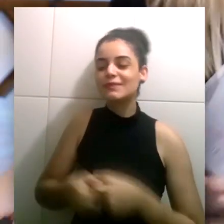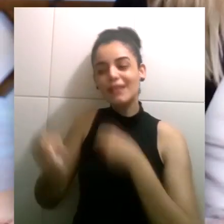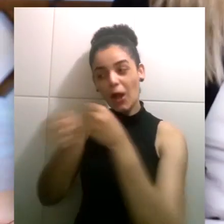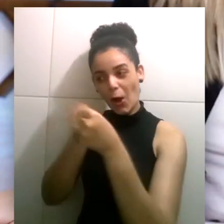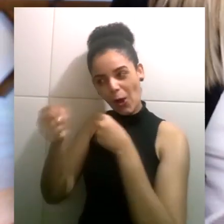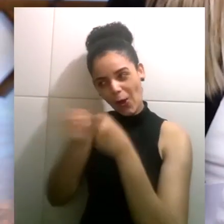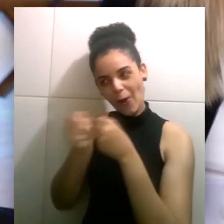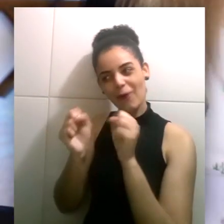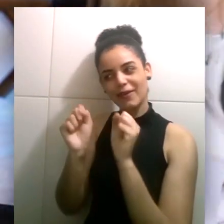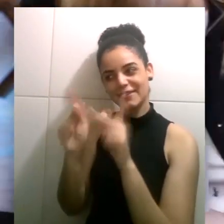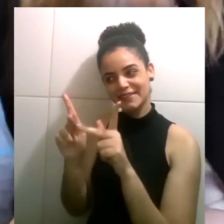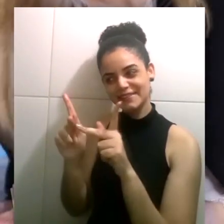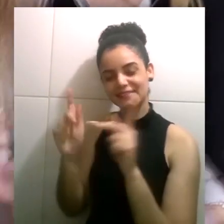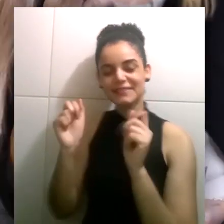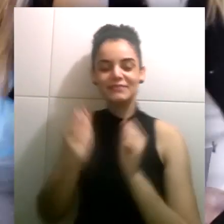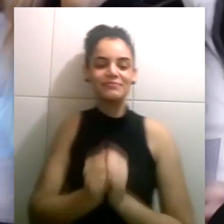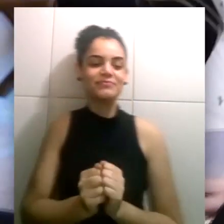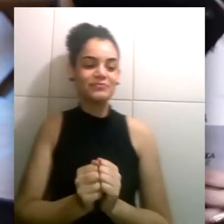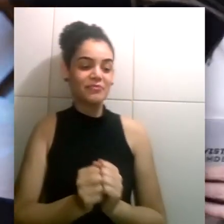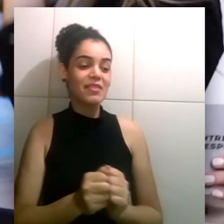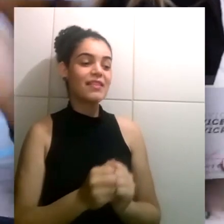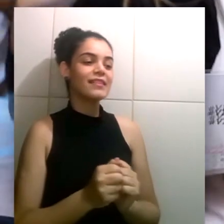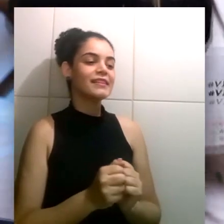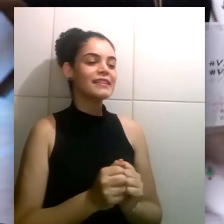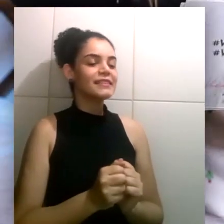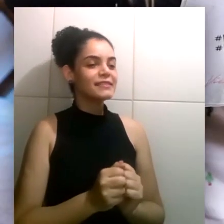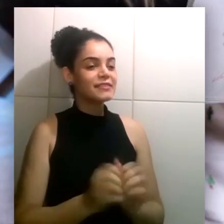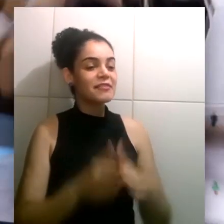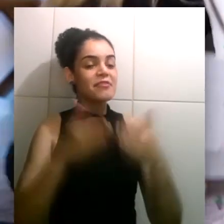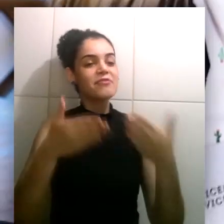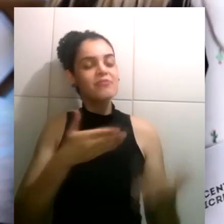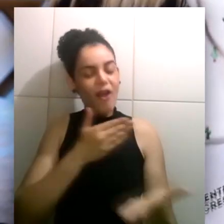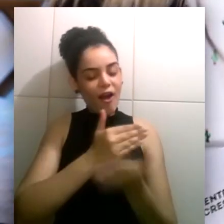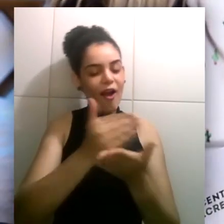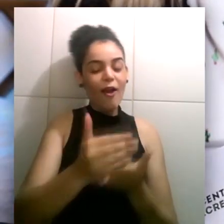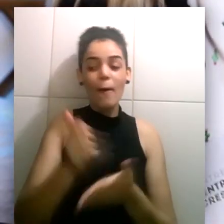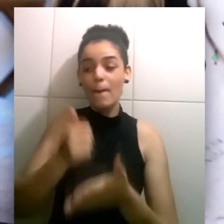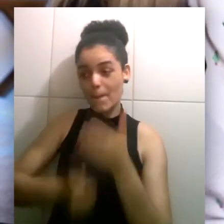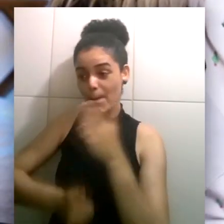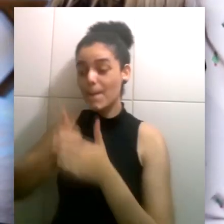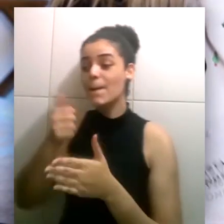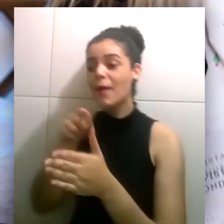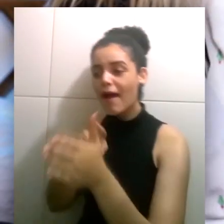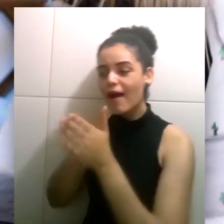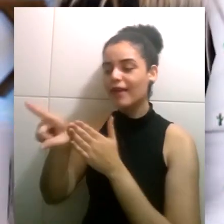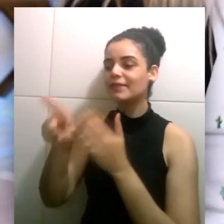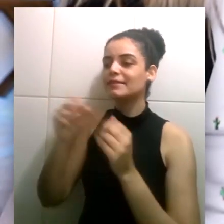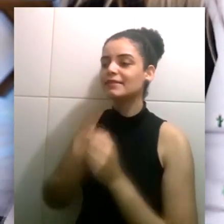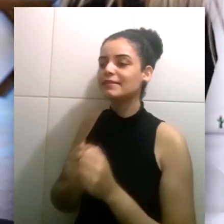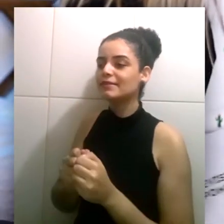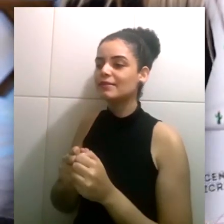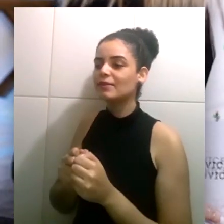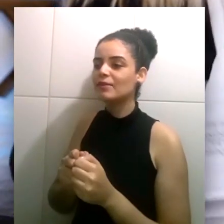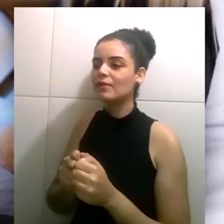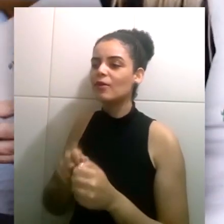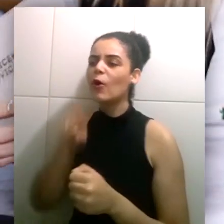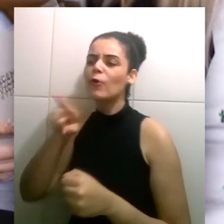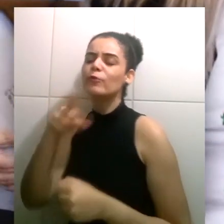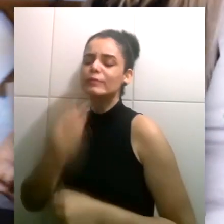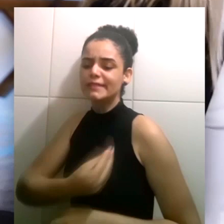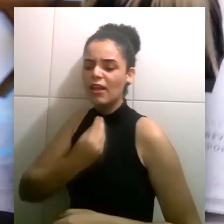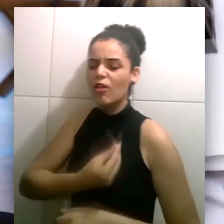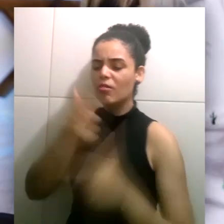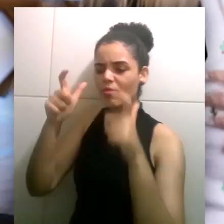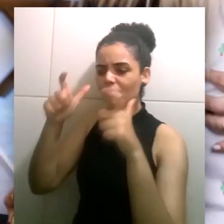Globo Repórter, sabe? Ok, vamos que vamos, tô pronta. Então vamos embora. A primeira pergunta é essa, realmente. Quem é a Raquel? Uhum. De onde a